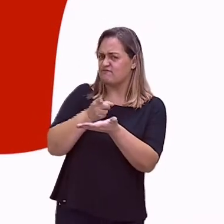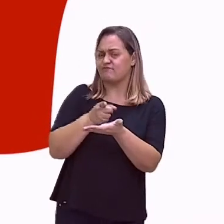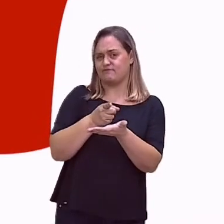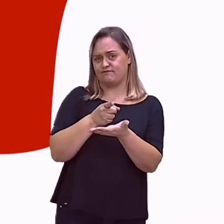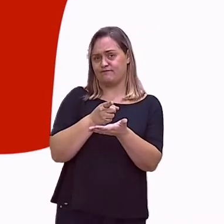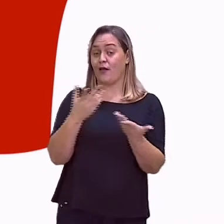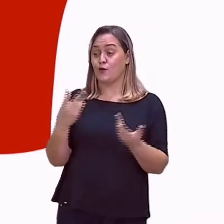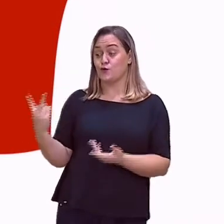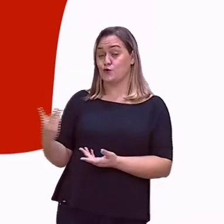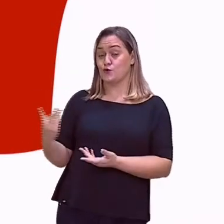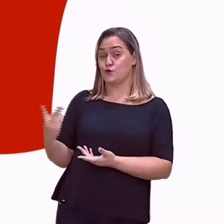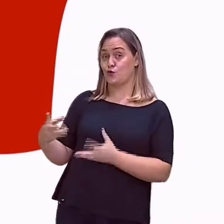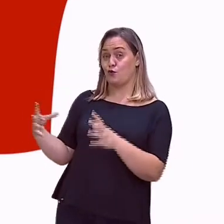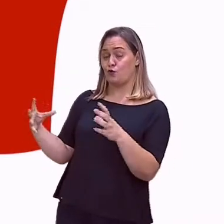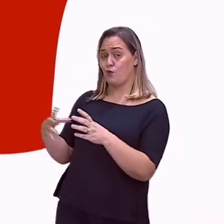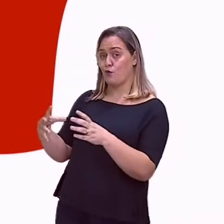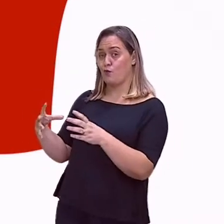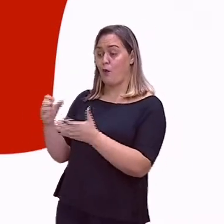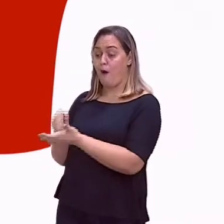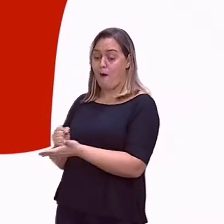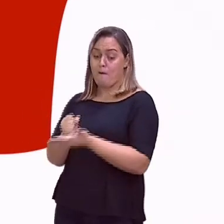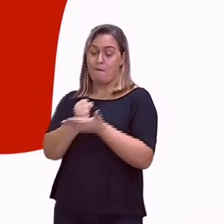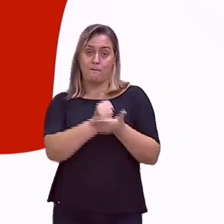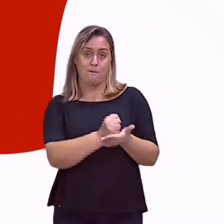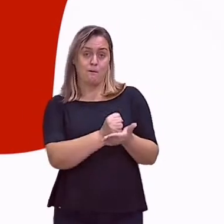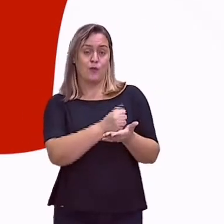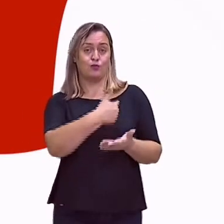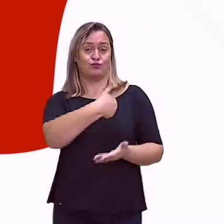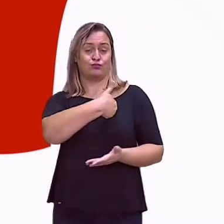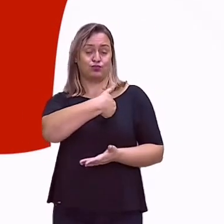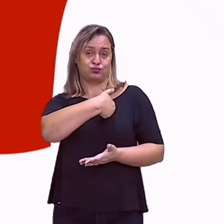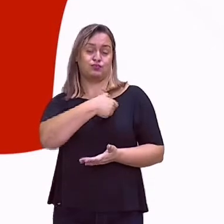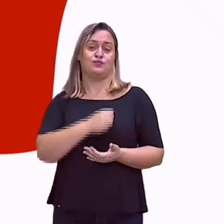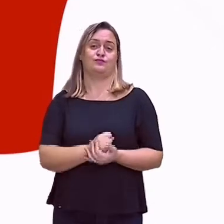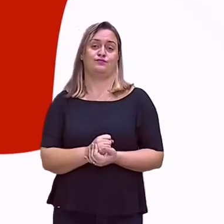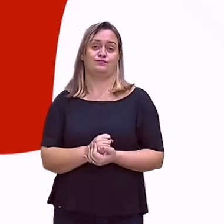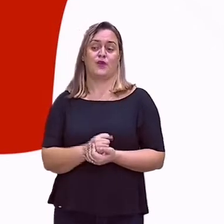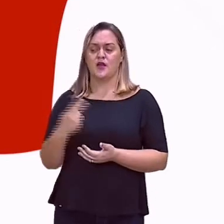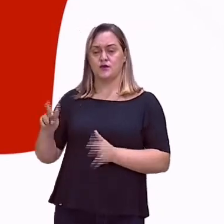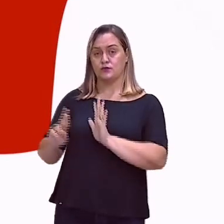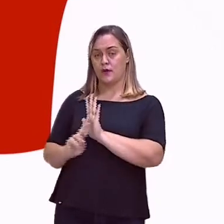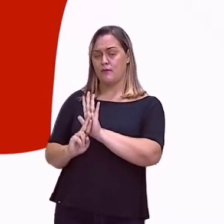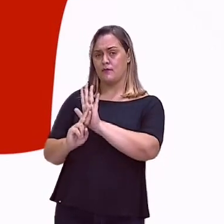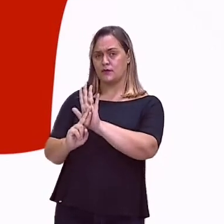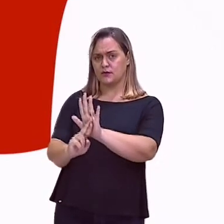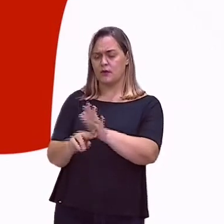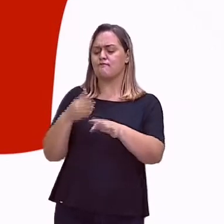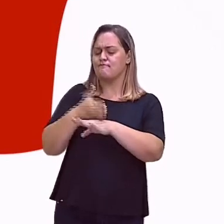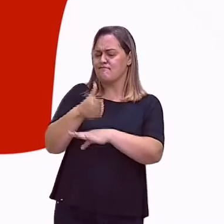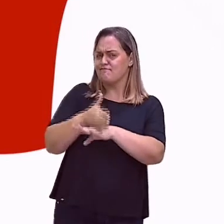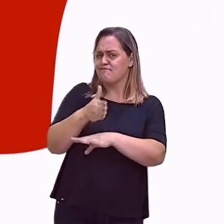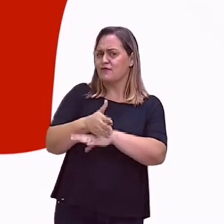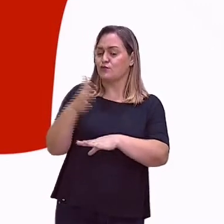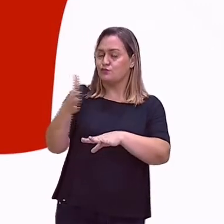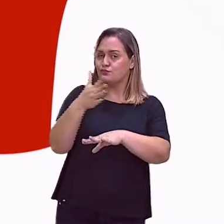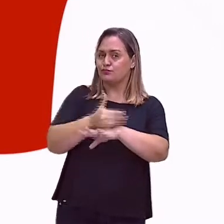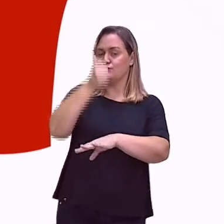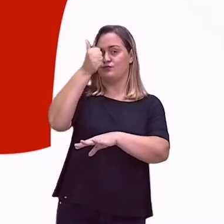dois grupos apoiaram e seus representantes participaram ativamente do golpe.